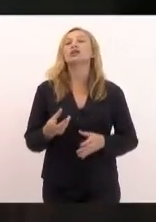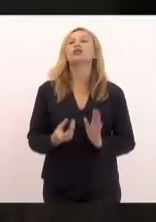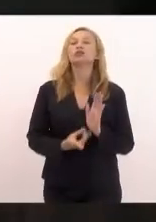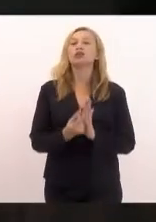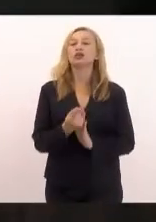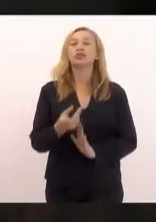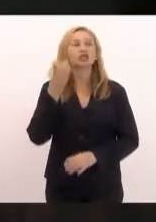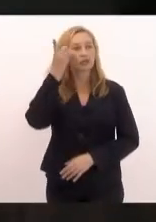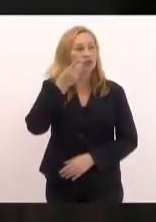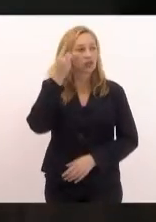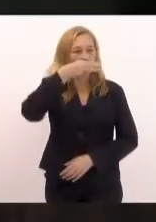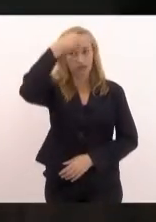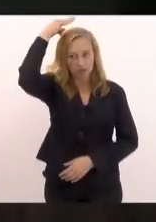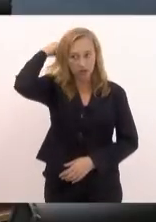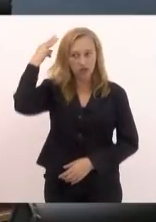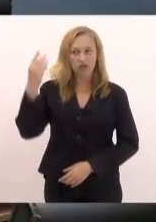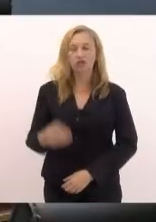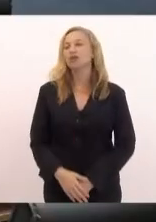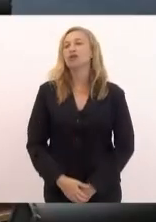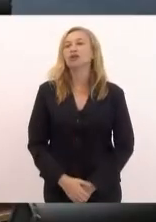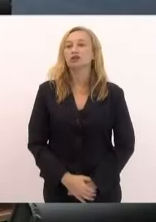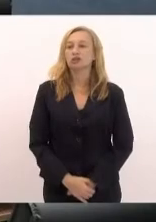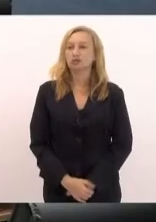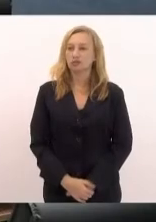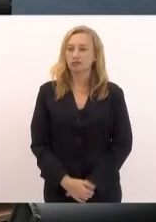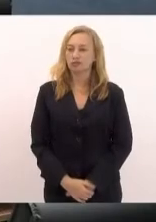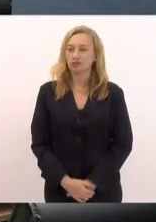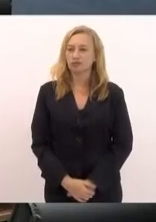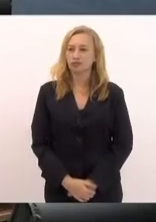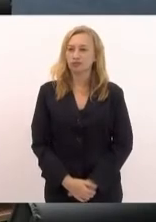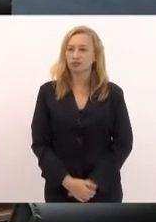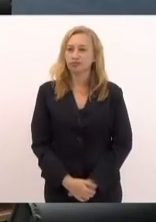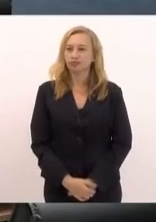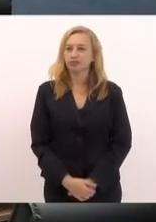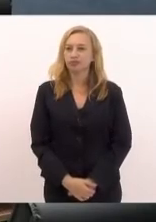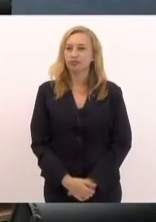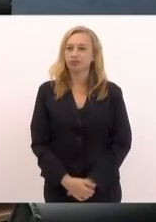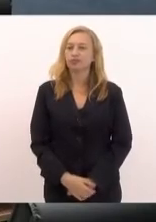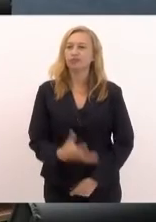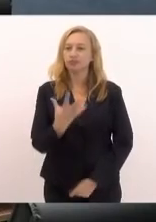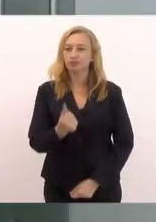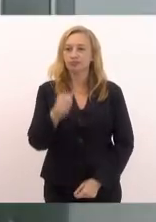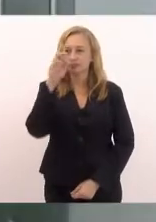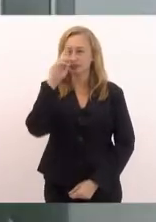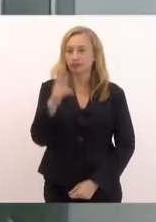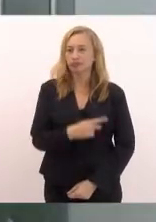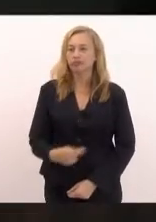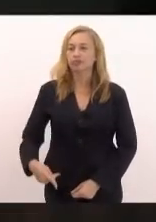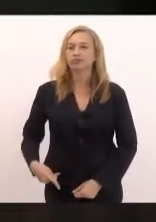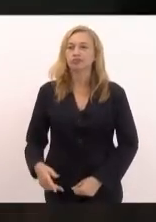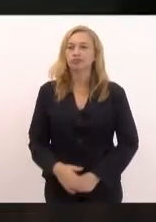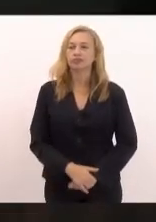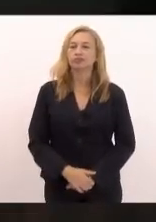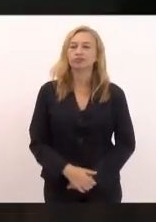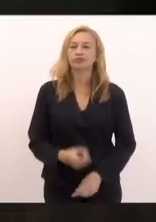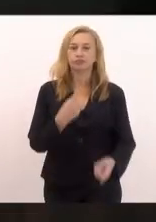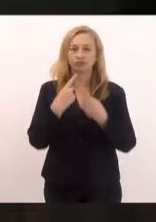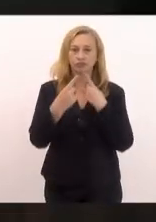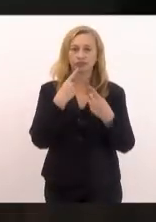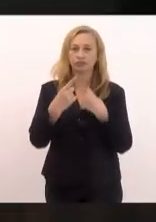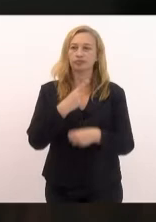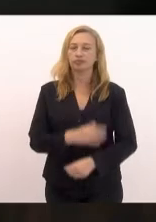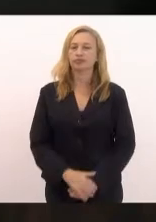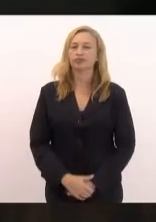deputado Márcio Pacheco. Pela Comissão de Orçamento, deputado Márcio Pacheco. Favorável, presidente. Os pareceres emitidos em